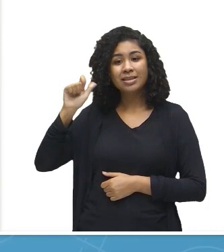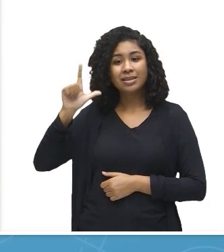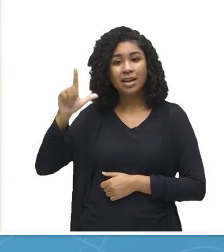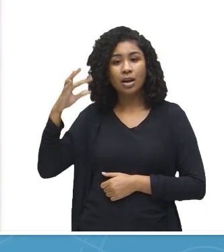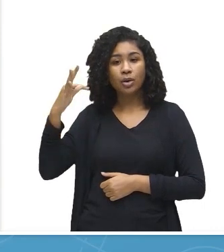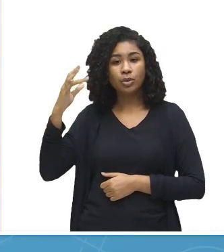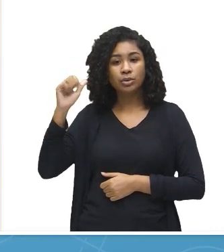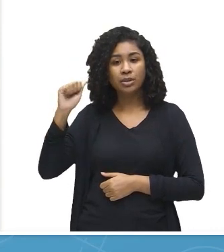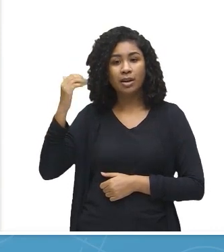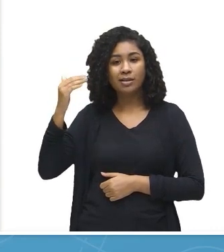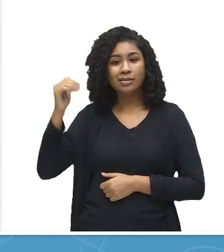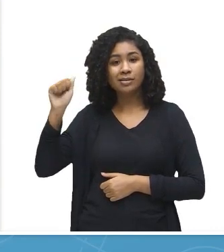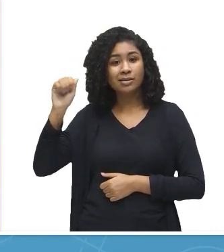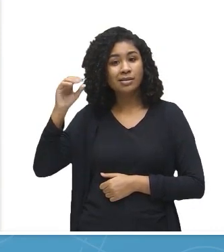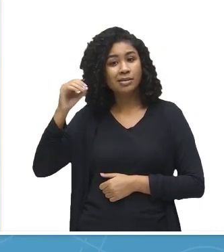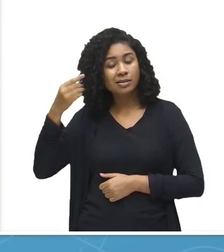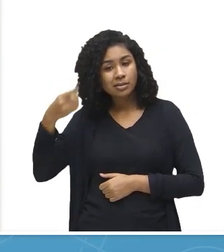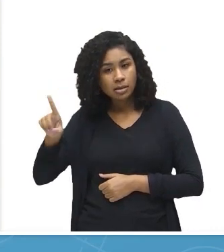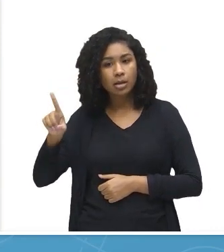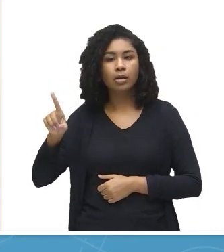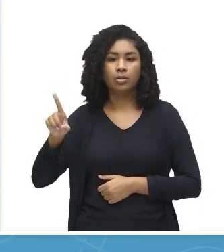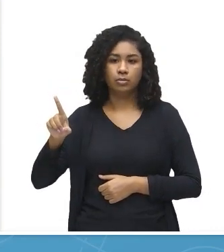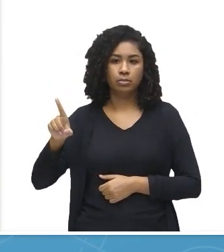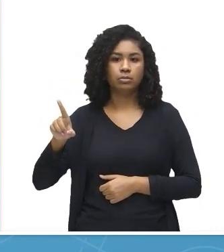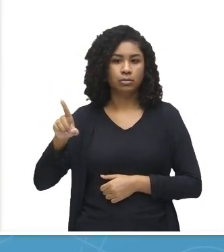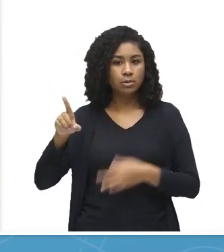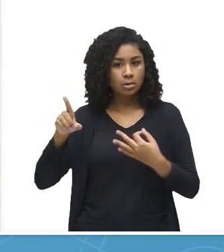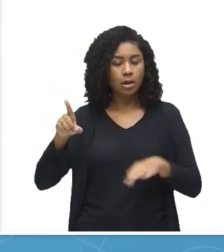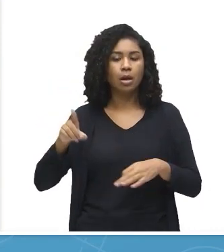letras justamente para trazer para a gente